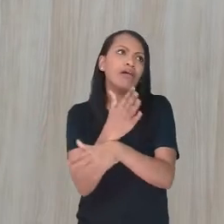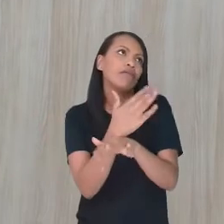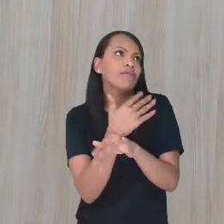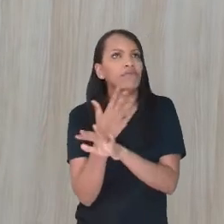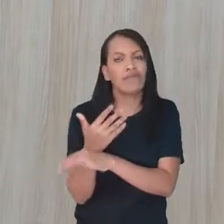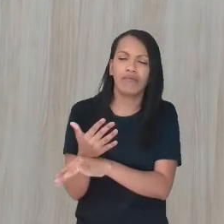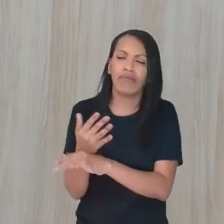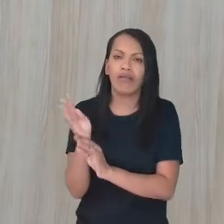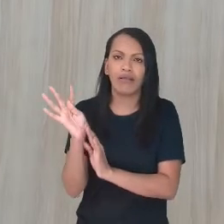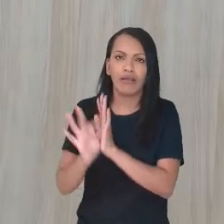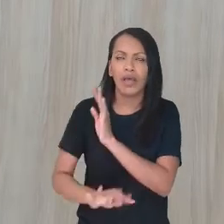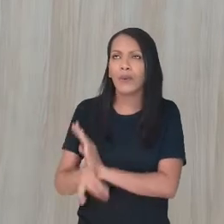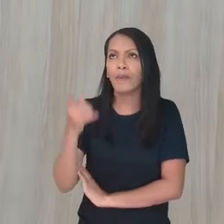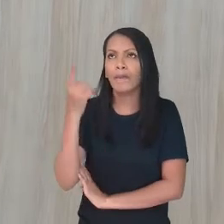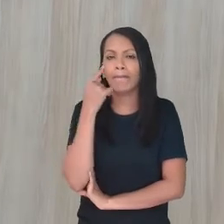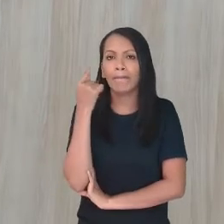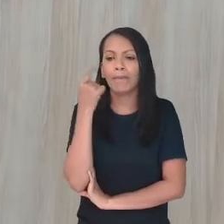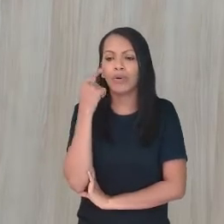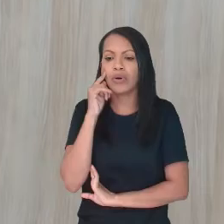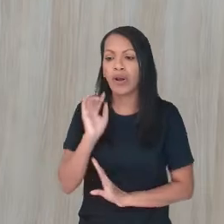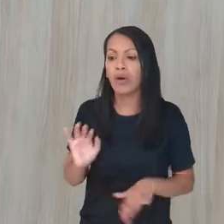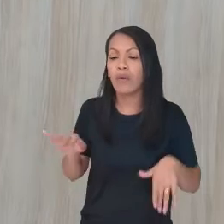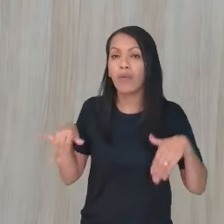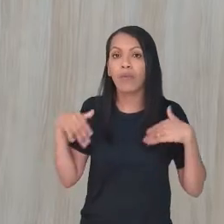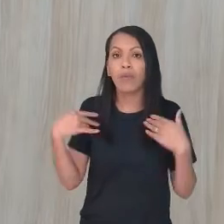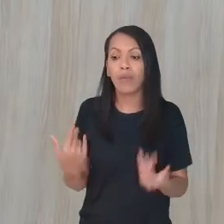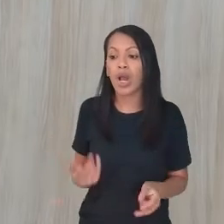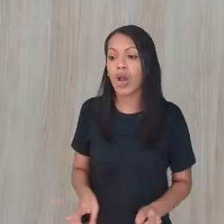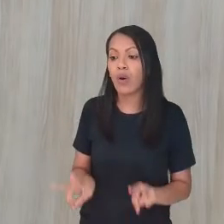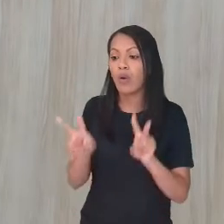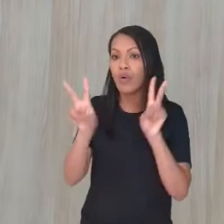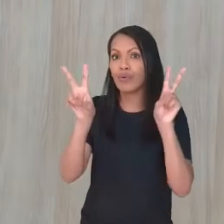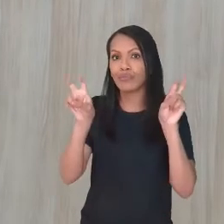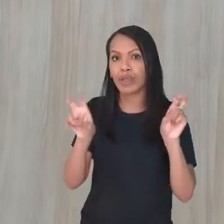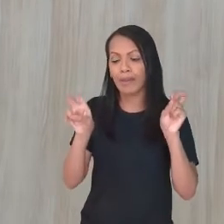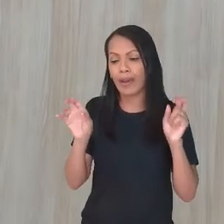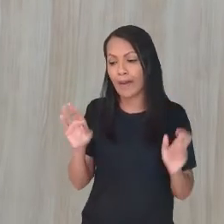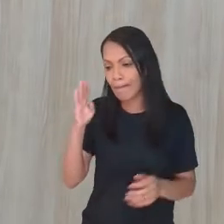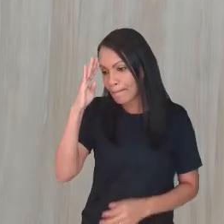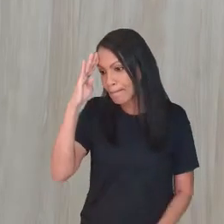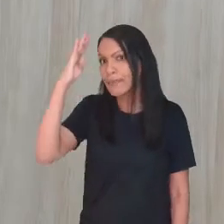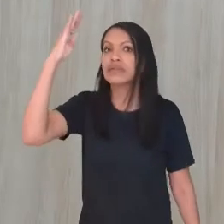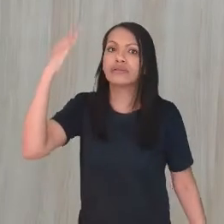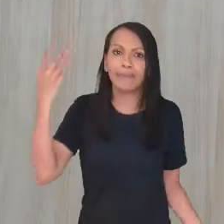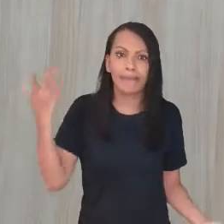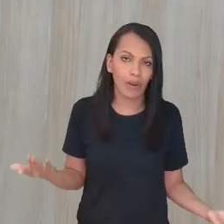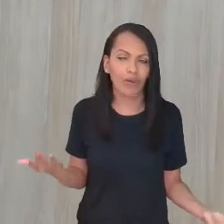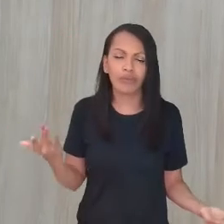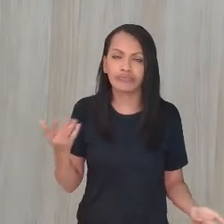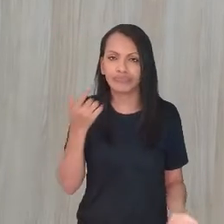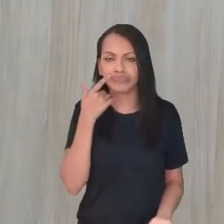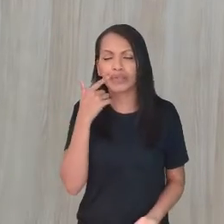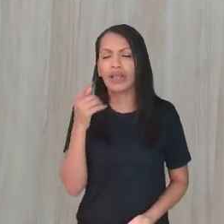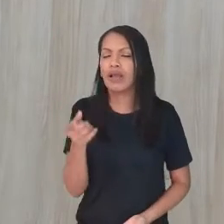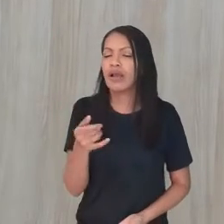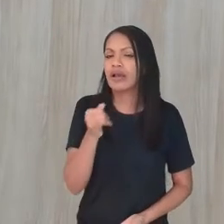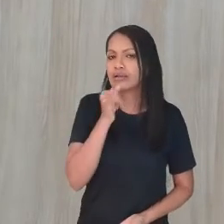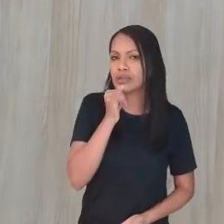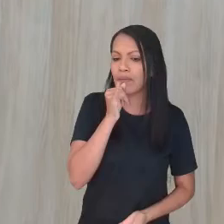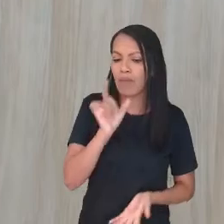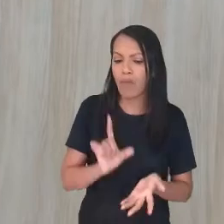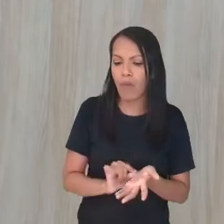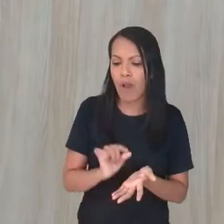a gente não fixou ainda qual é o assunto principal. Se a gente está lendo um artigo de opinião, o